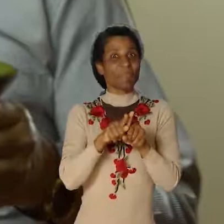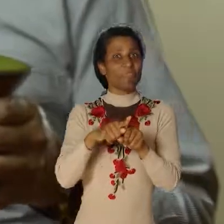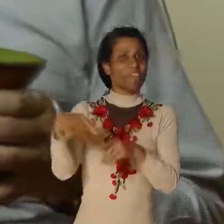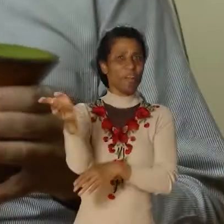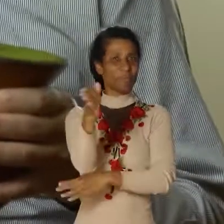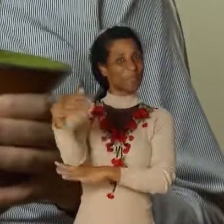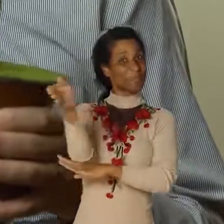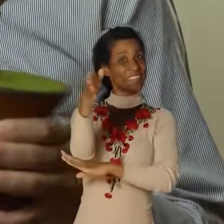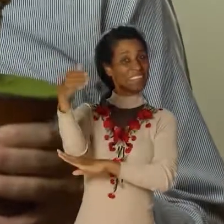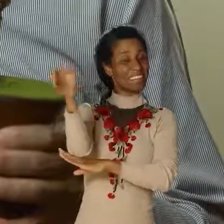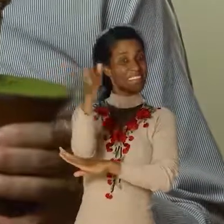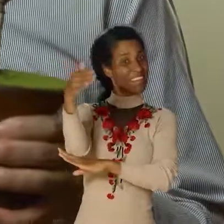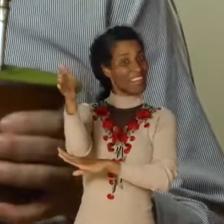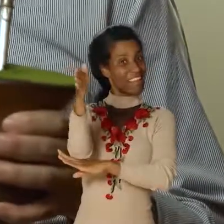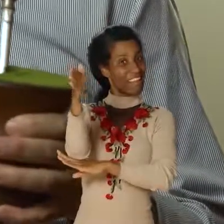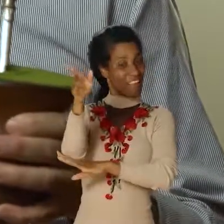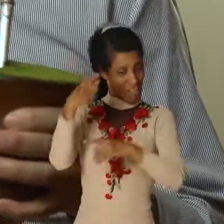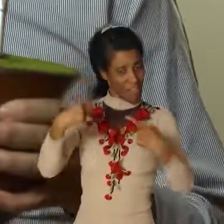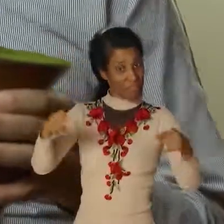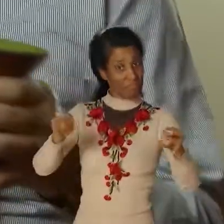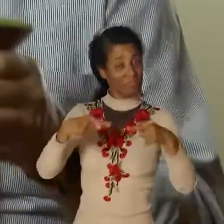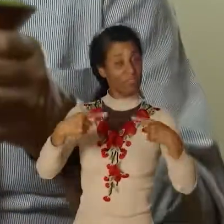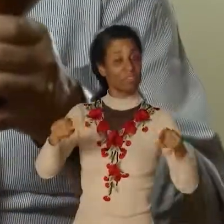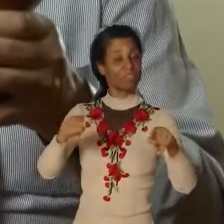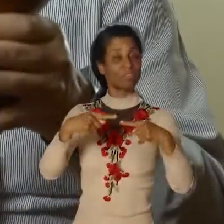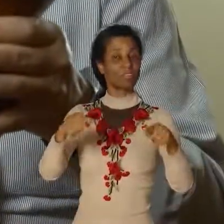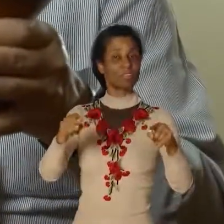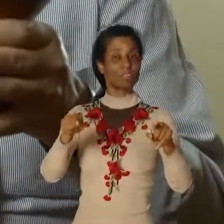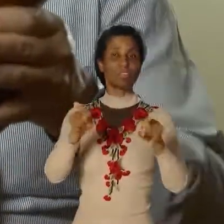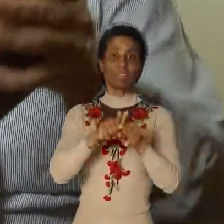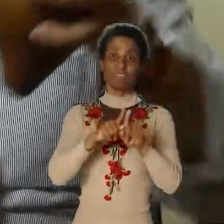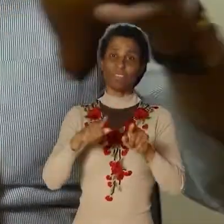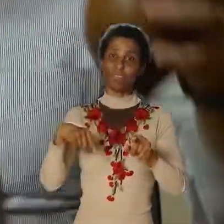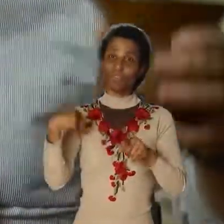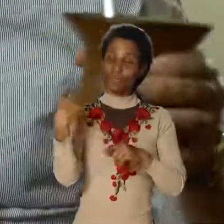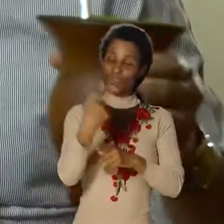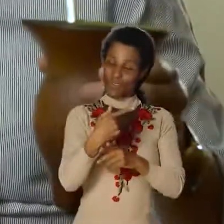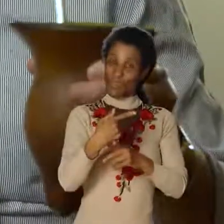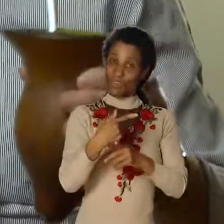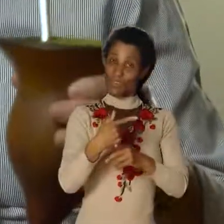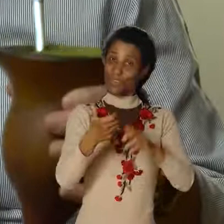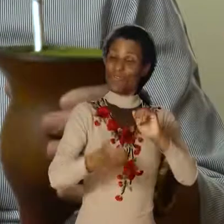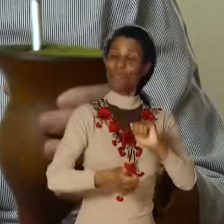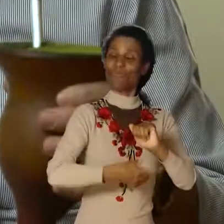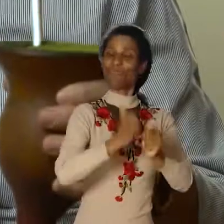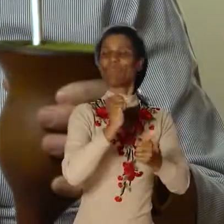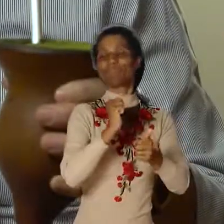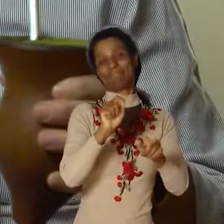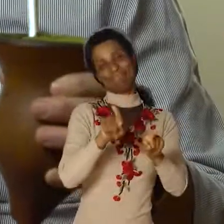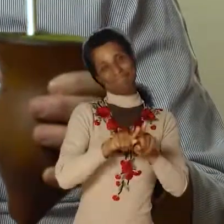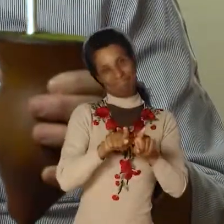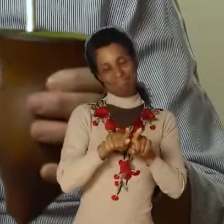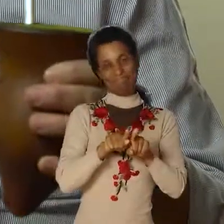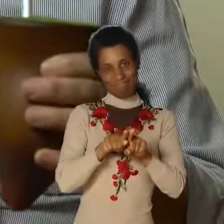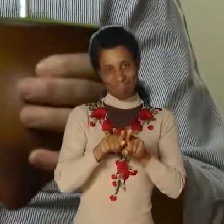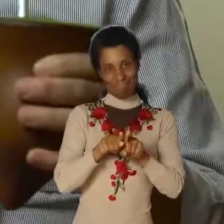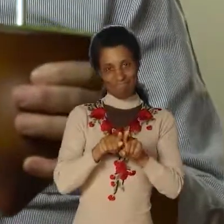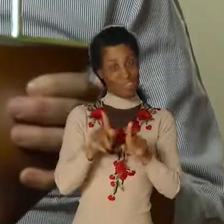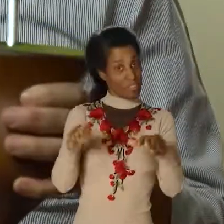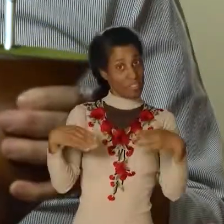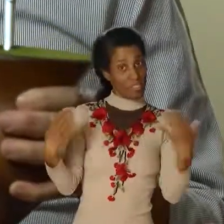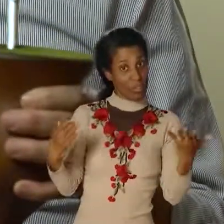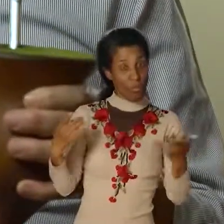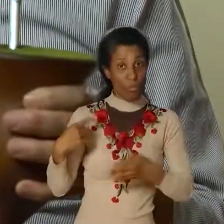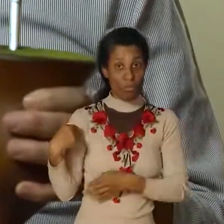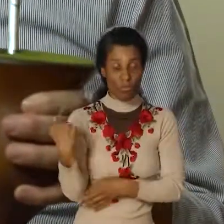nosso hino, a nossa bandeira, até mesmo os nossos times de futebol, né?